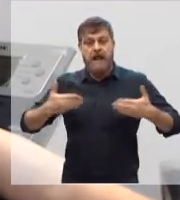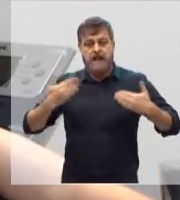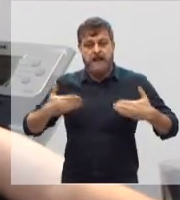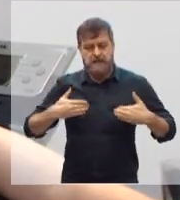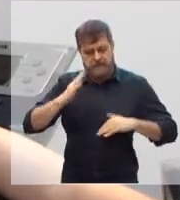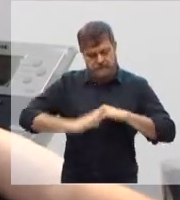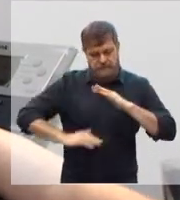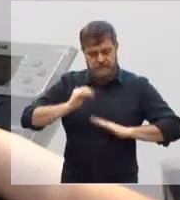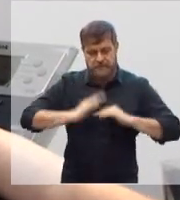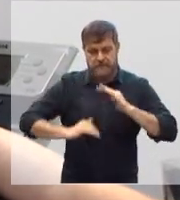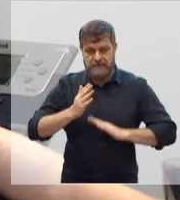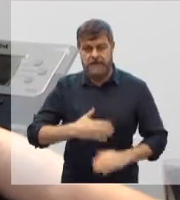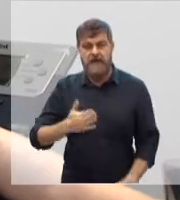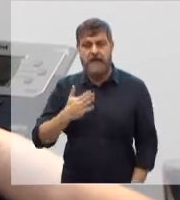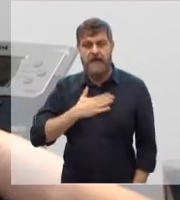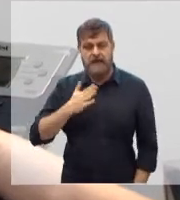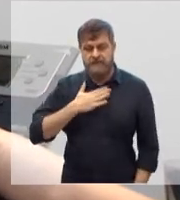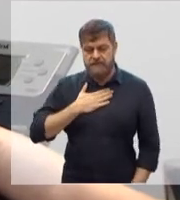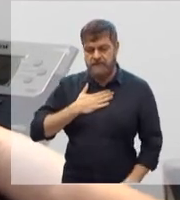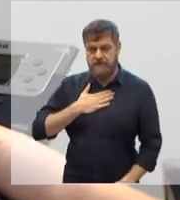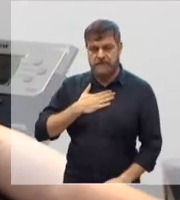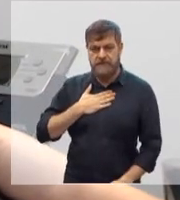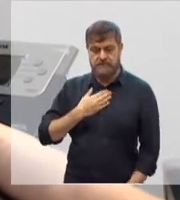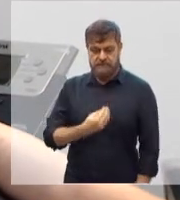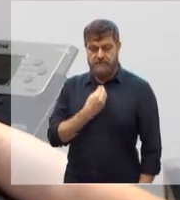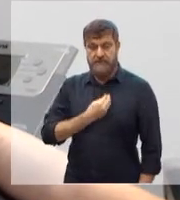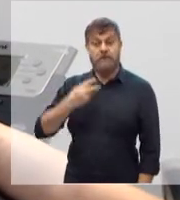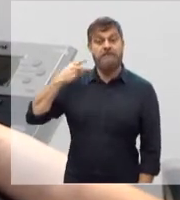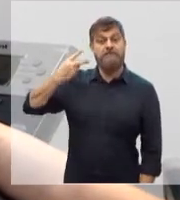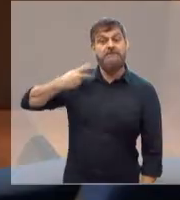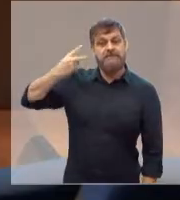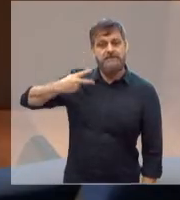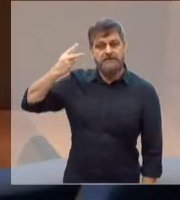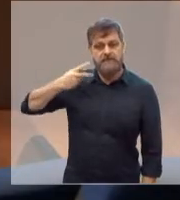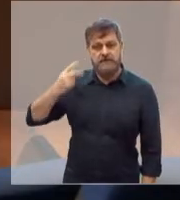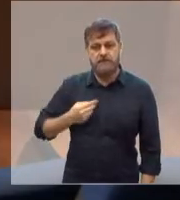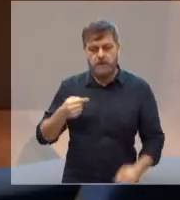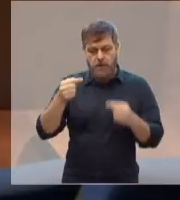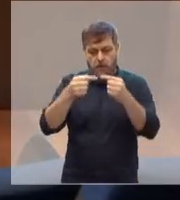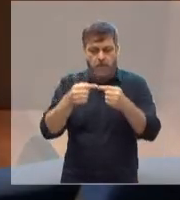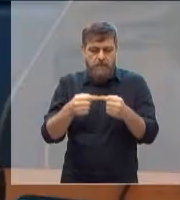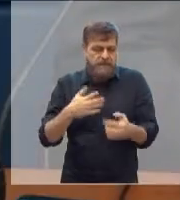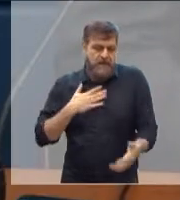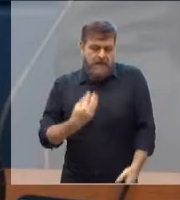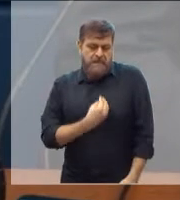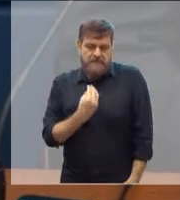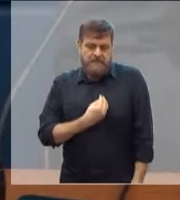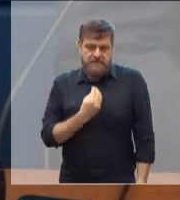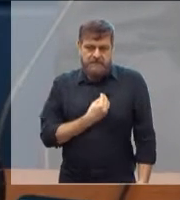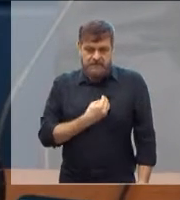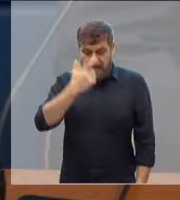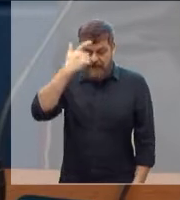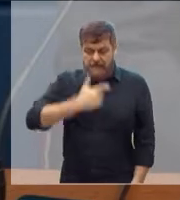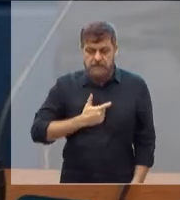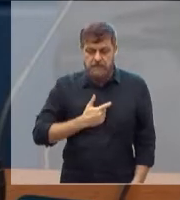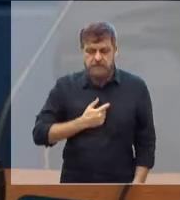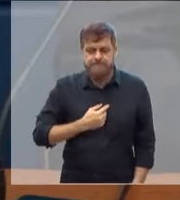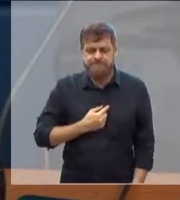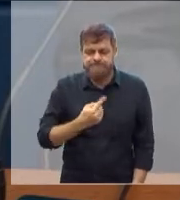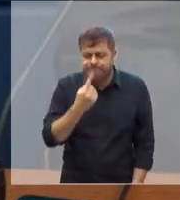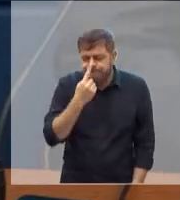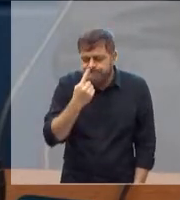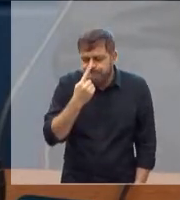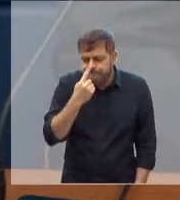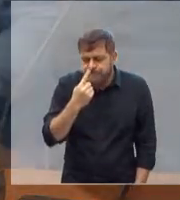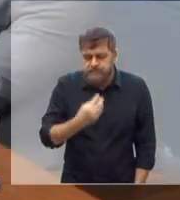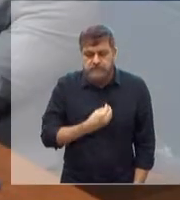alegria. Então, para mim, a atividade de vereador, para mim, ele faz parte da minha vida. Para mim, eu vivo